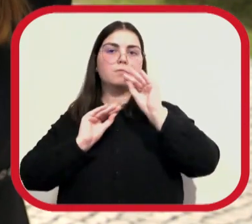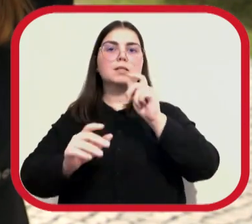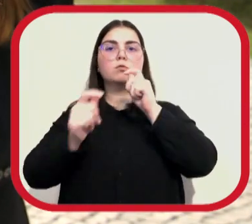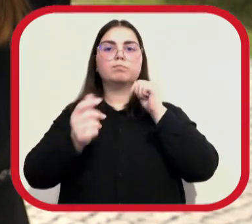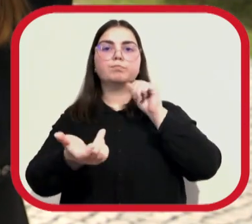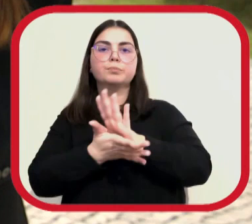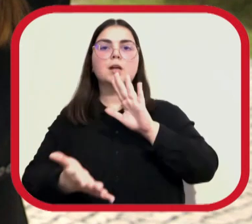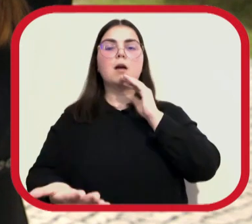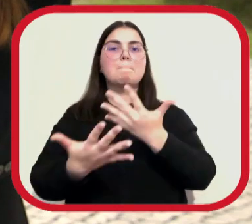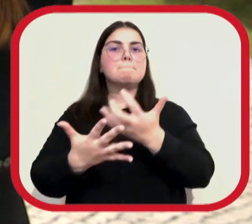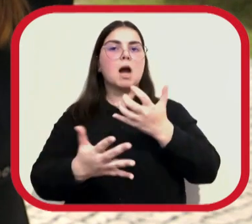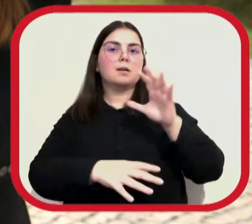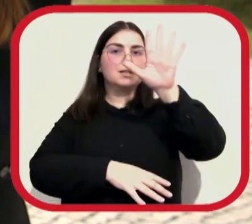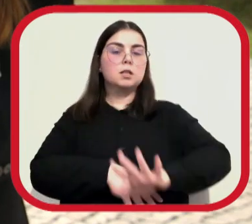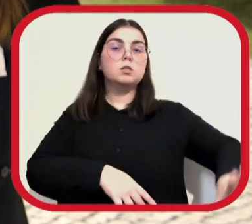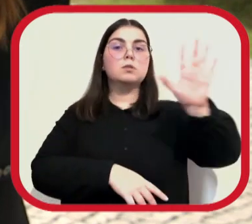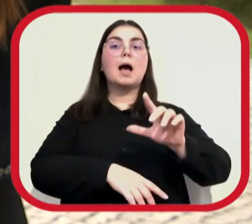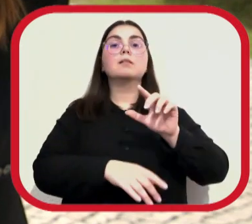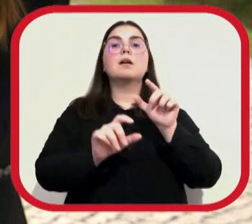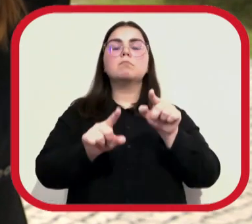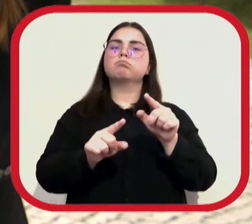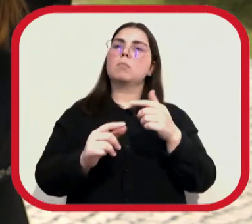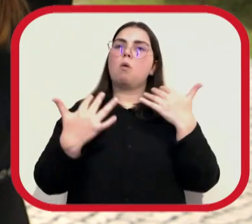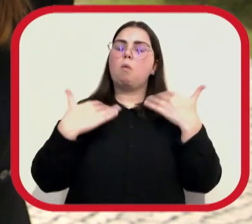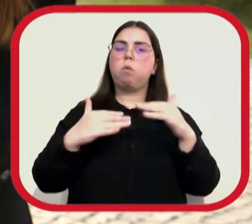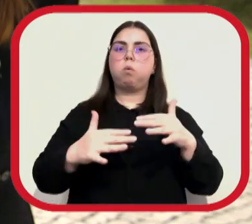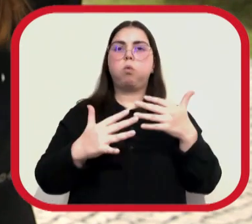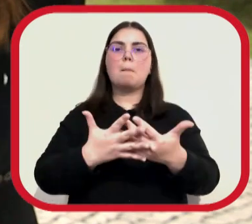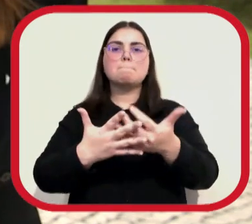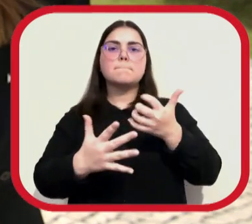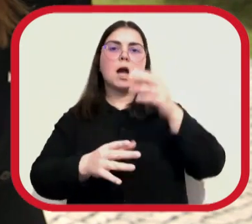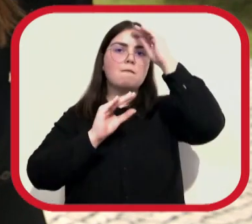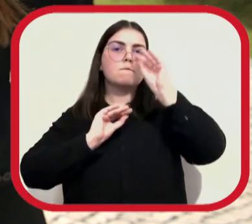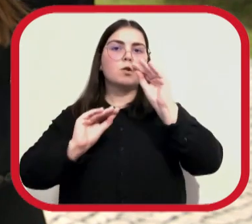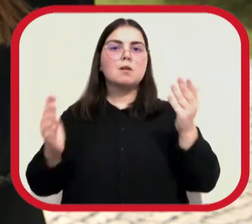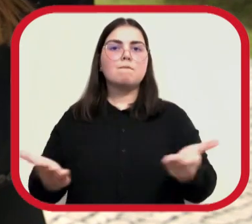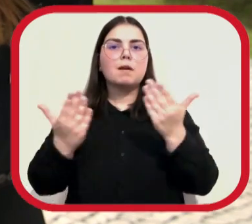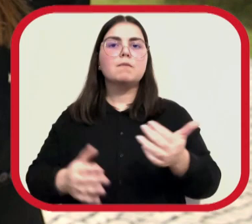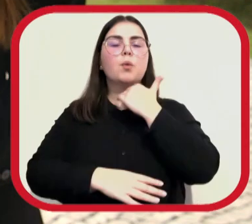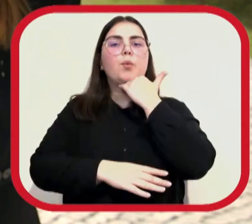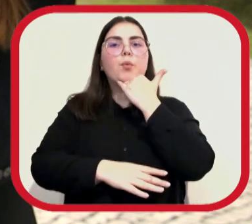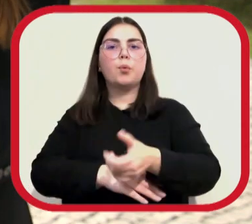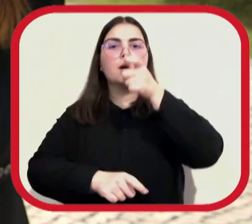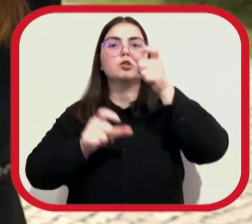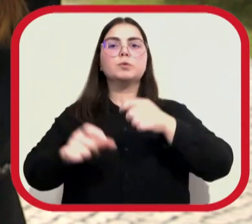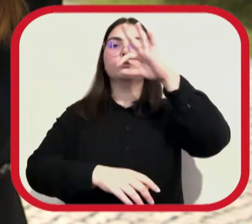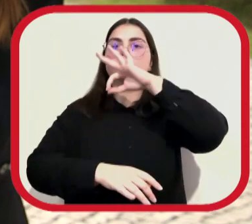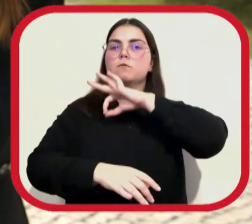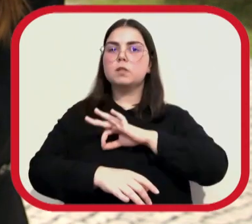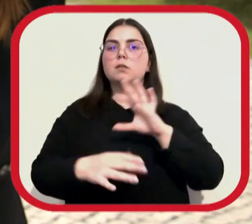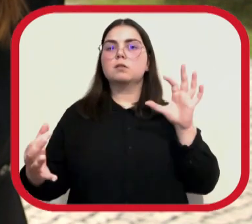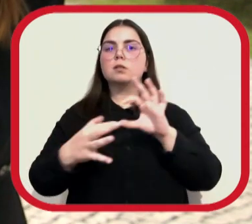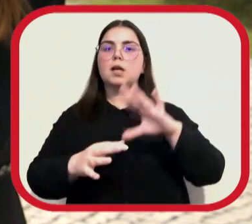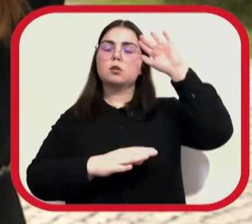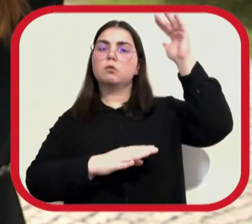uma referência no ensino de jornalismo a nível nacional. O Senjor desempenha um papel crucial na formação e capacitação dos profissionais